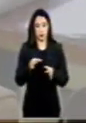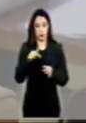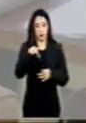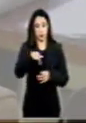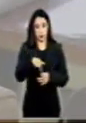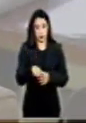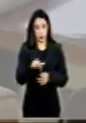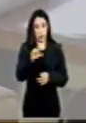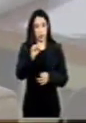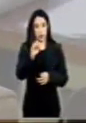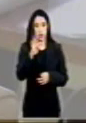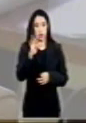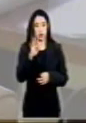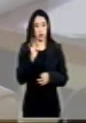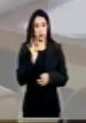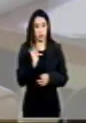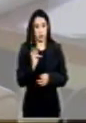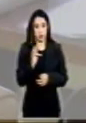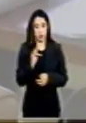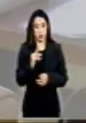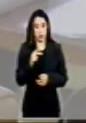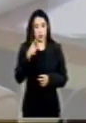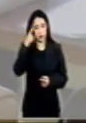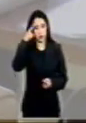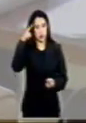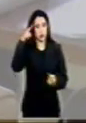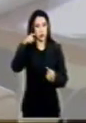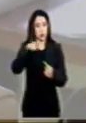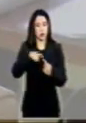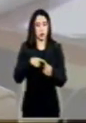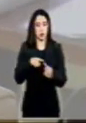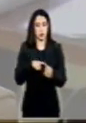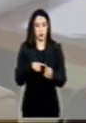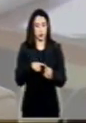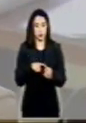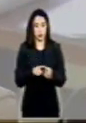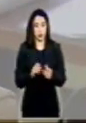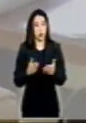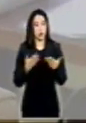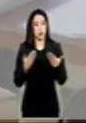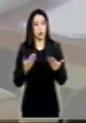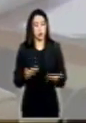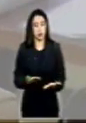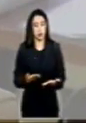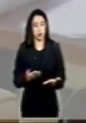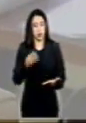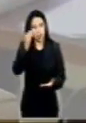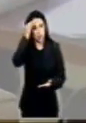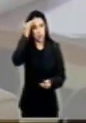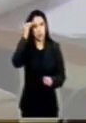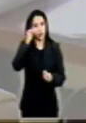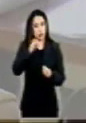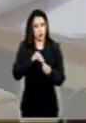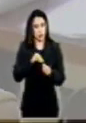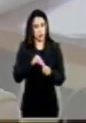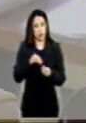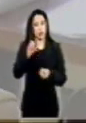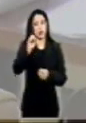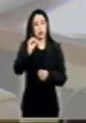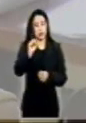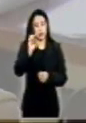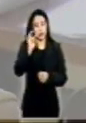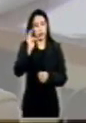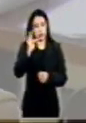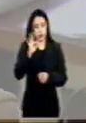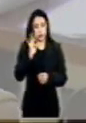de concentração dessas atribuições jurisdicionais. Ou seja, compreender que cabe ao Supremo